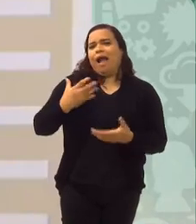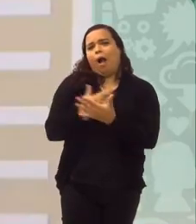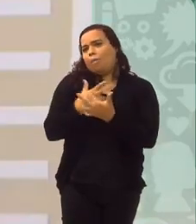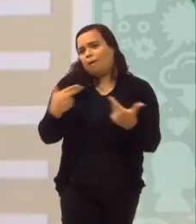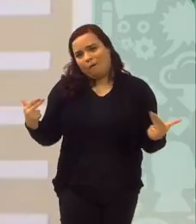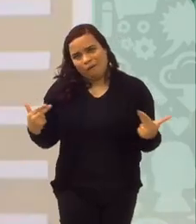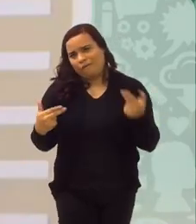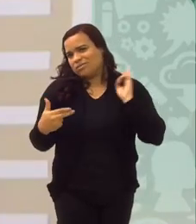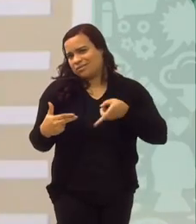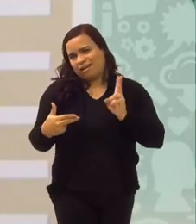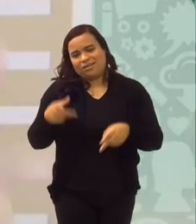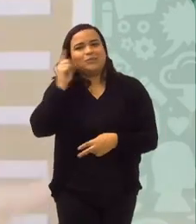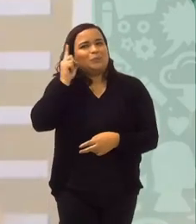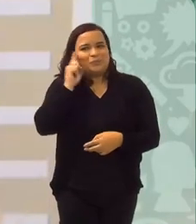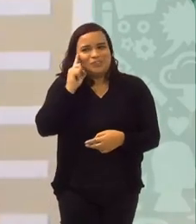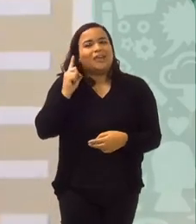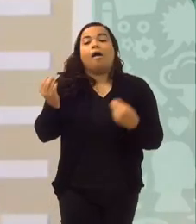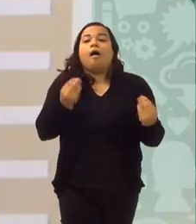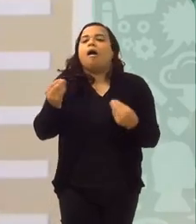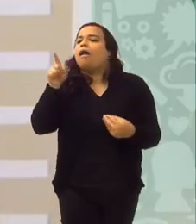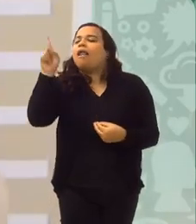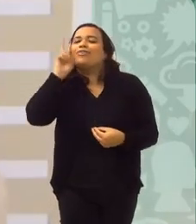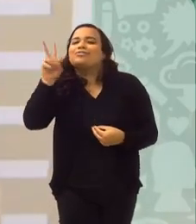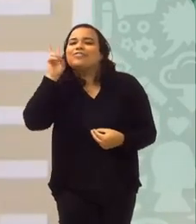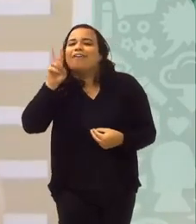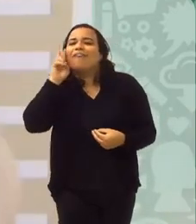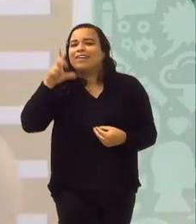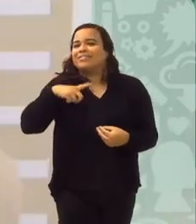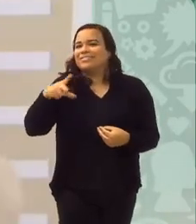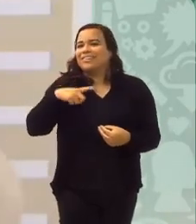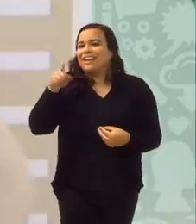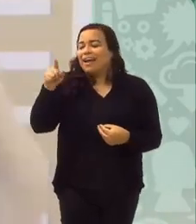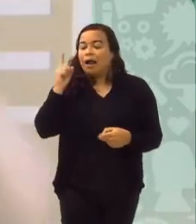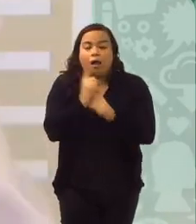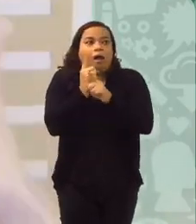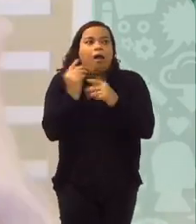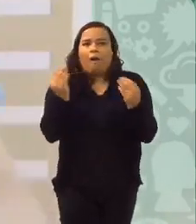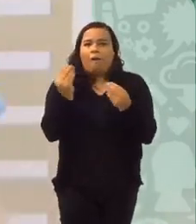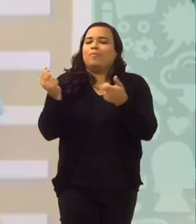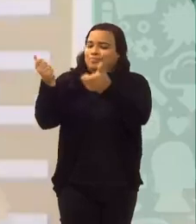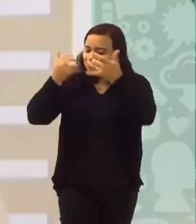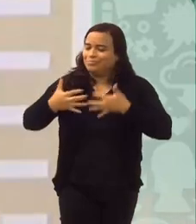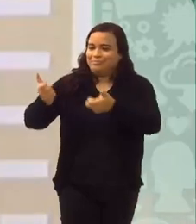alguma coisa sobre como a história chegou nelas.